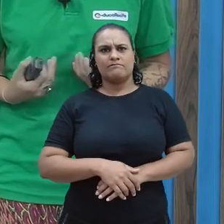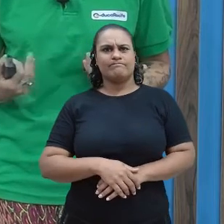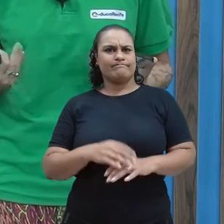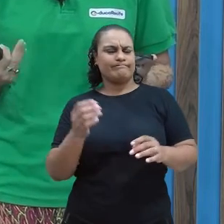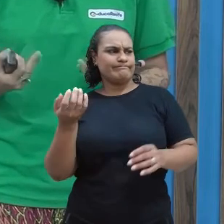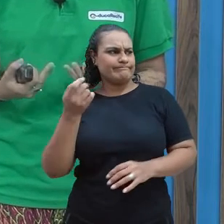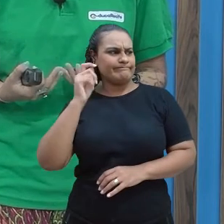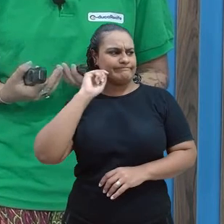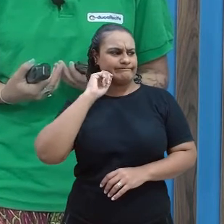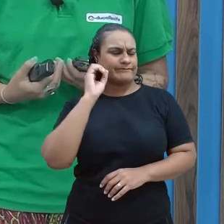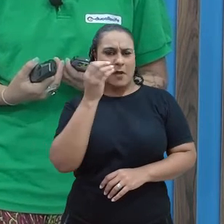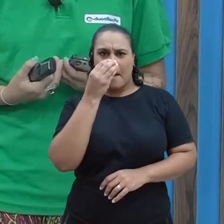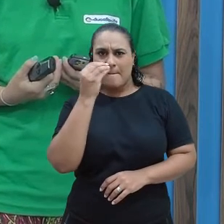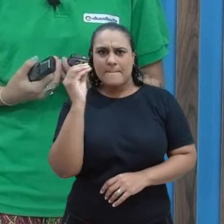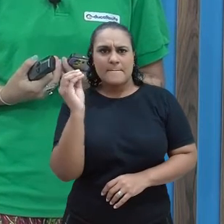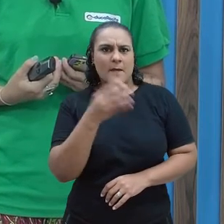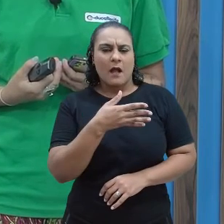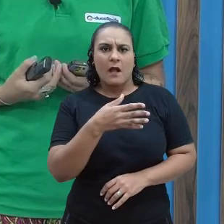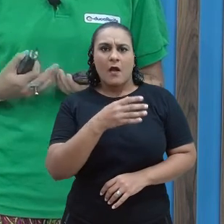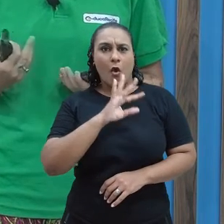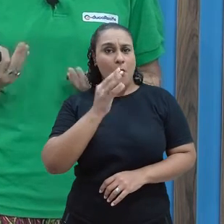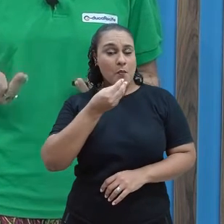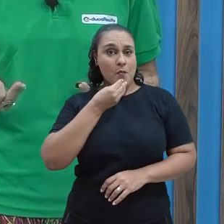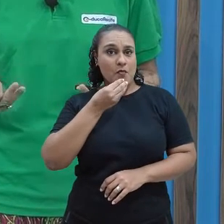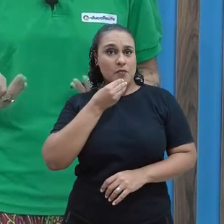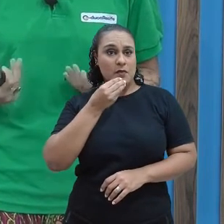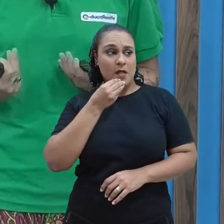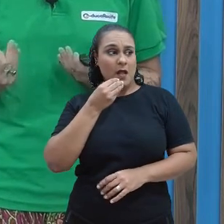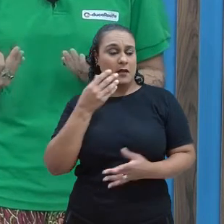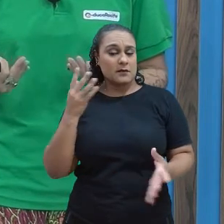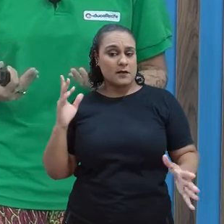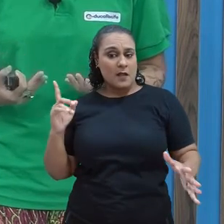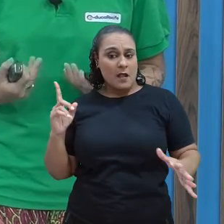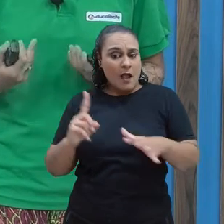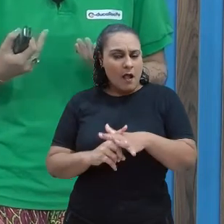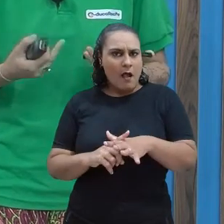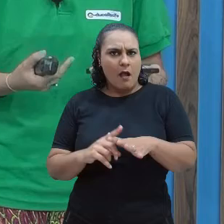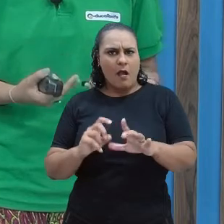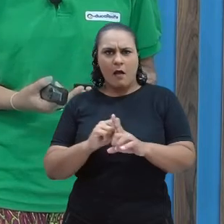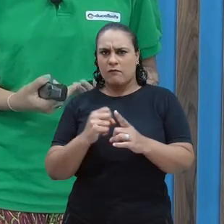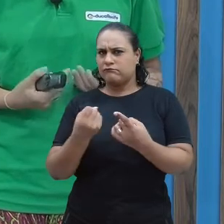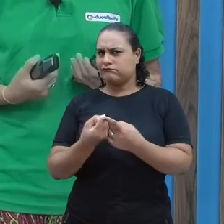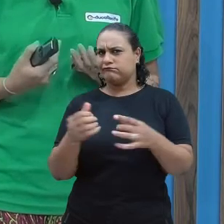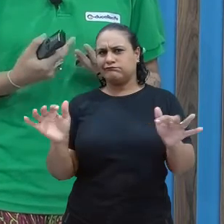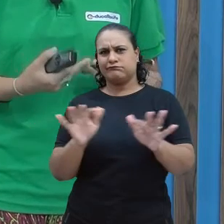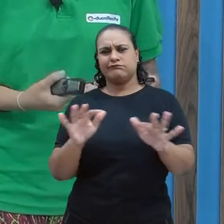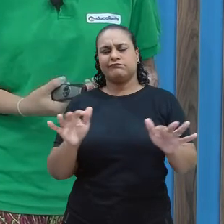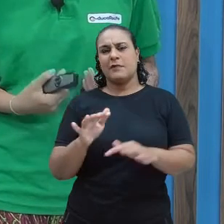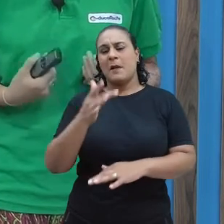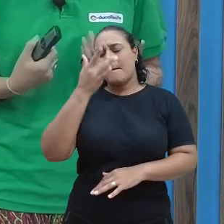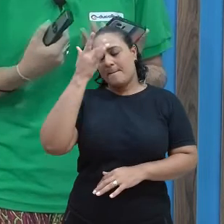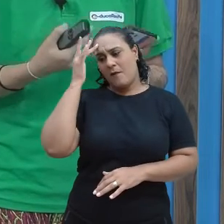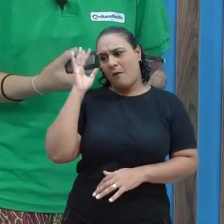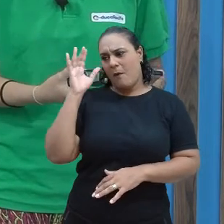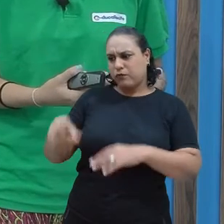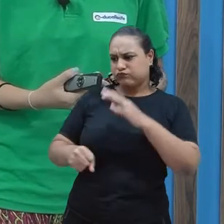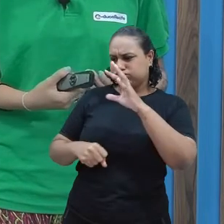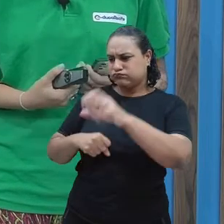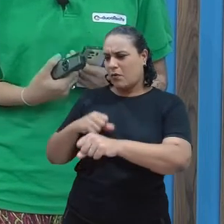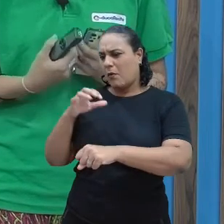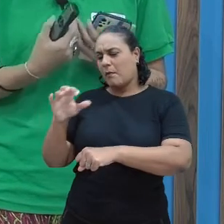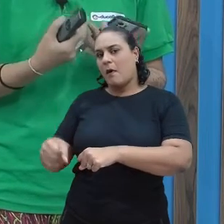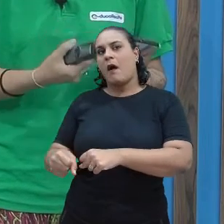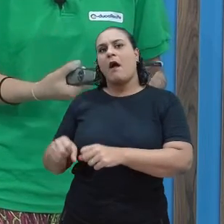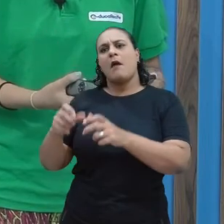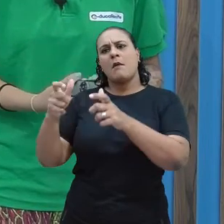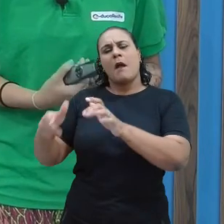de integrar socialmente, né? Imagina, povos arrancados, né, das suas terras, das suas culturas, para